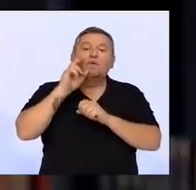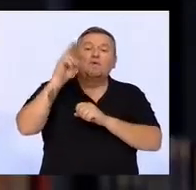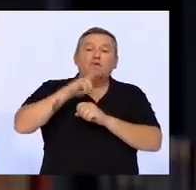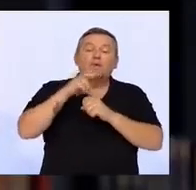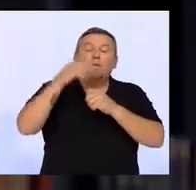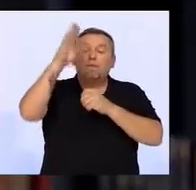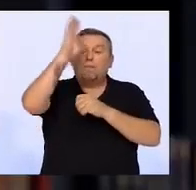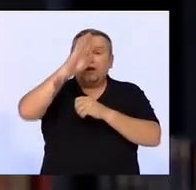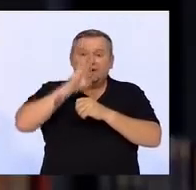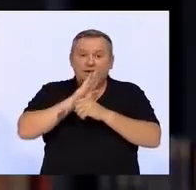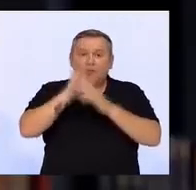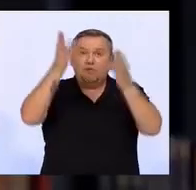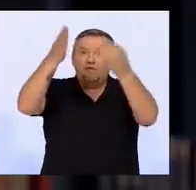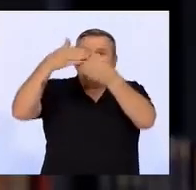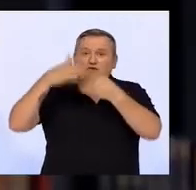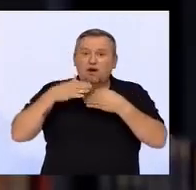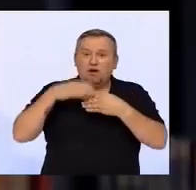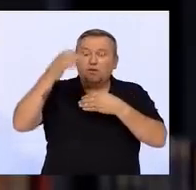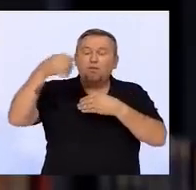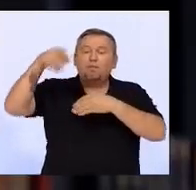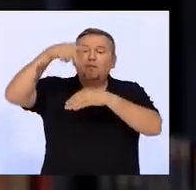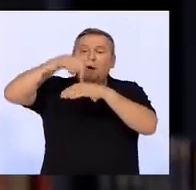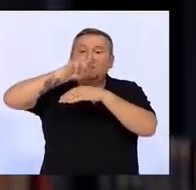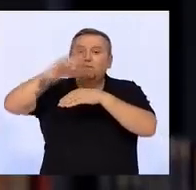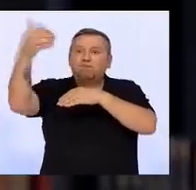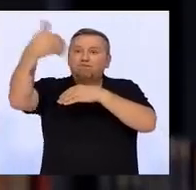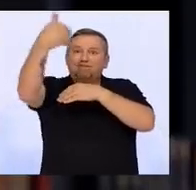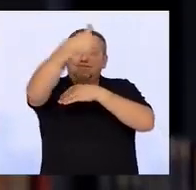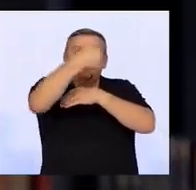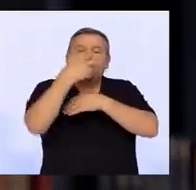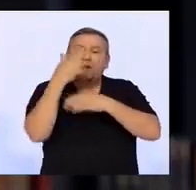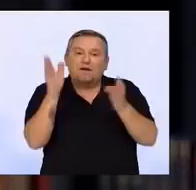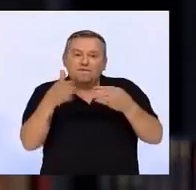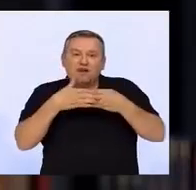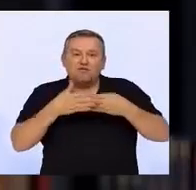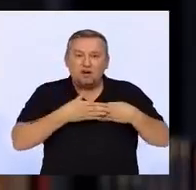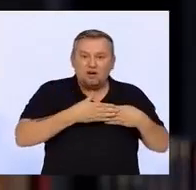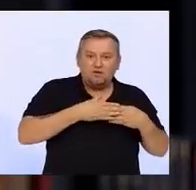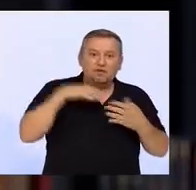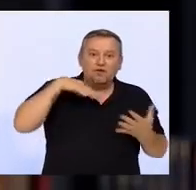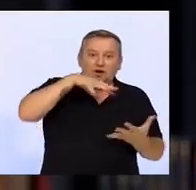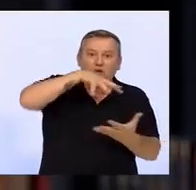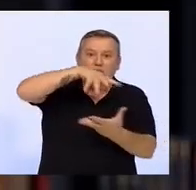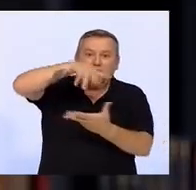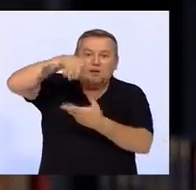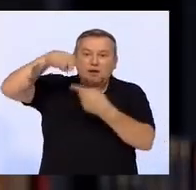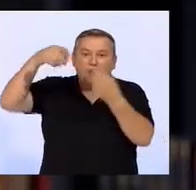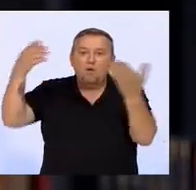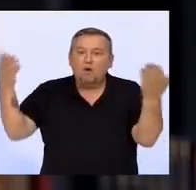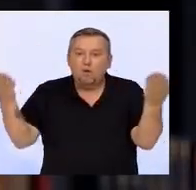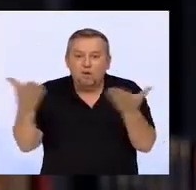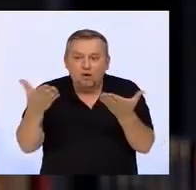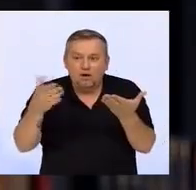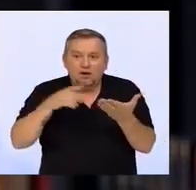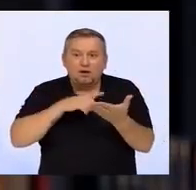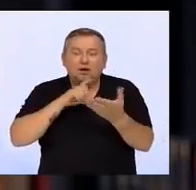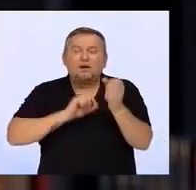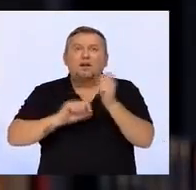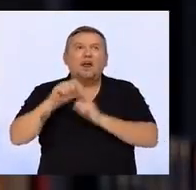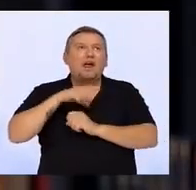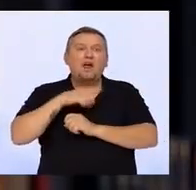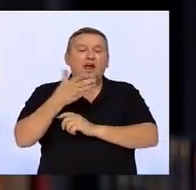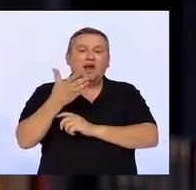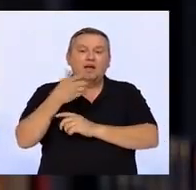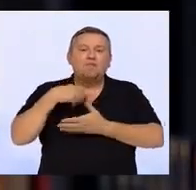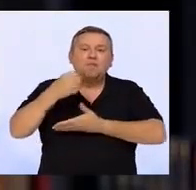é um dos países mais fechados do mundo, nessa época de globalização. Você então tem que ter